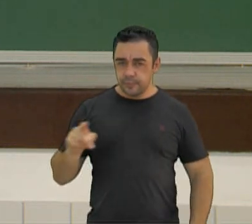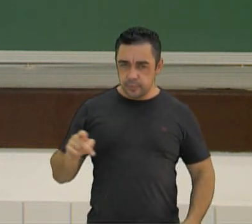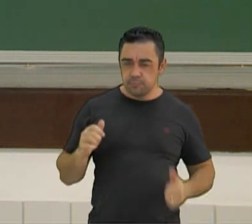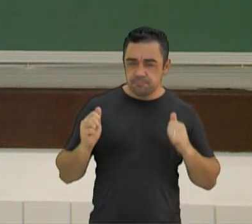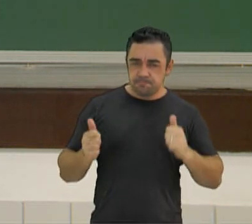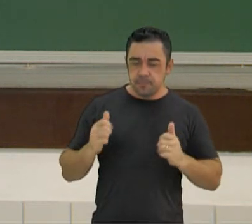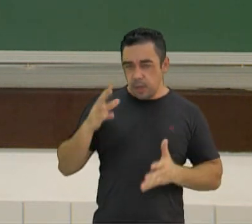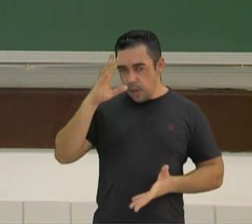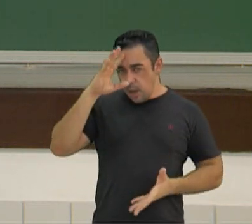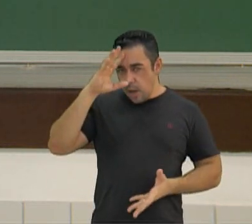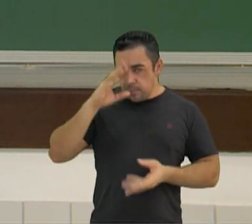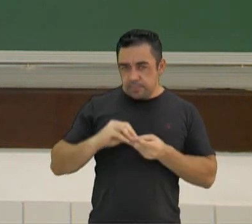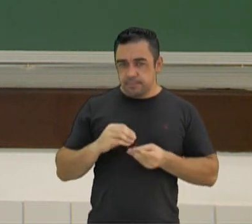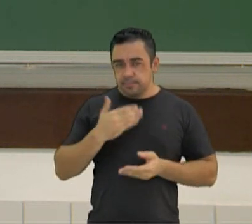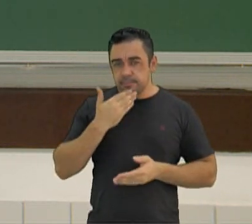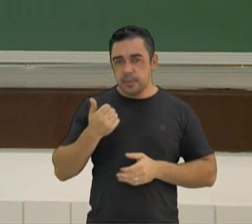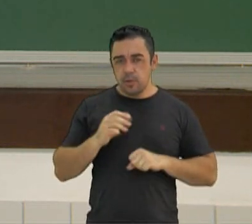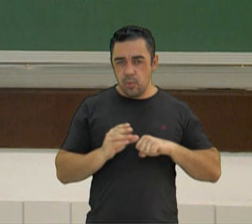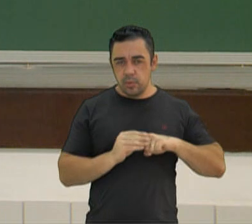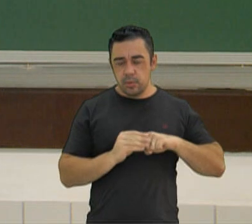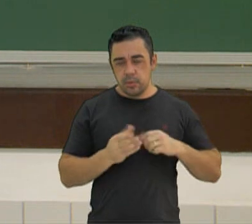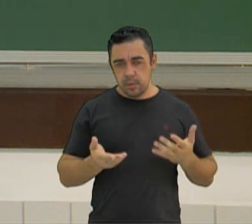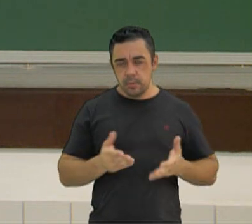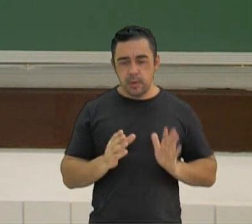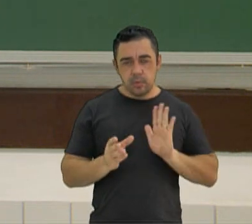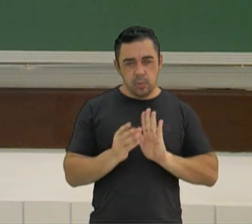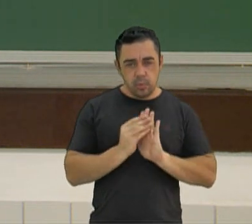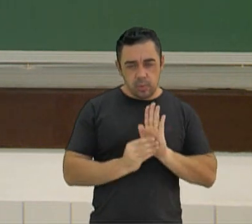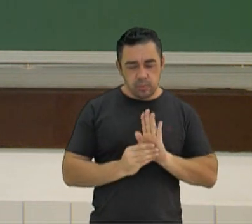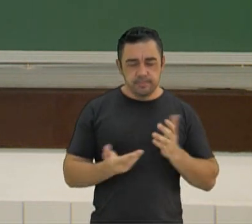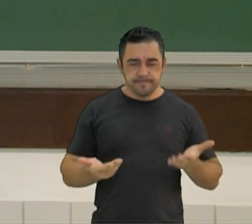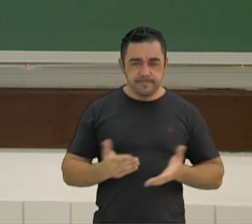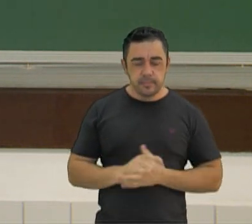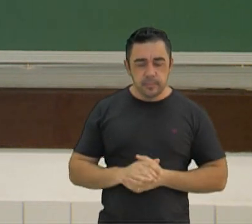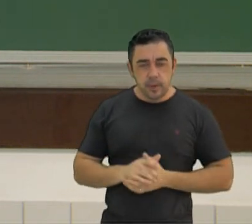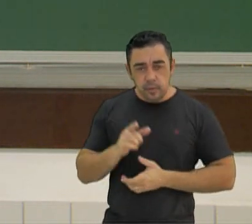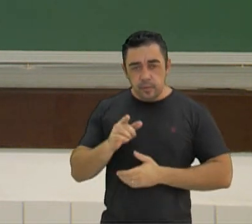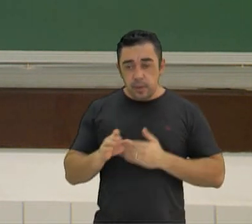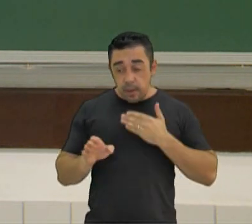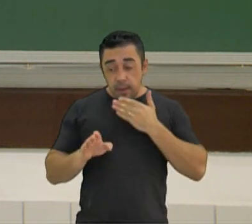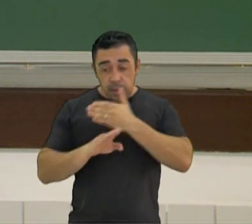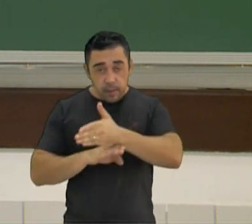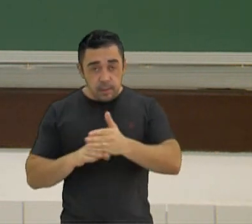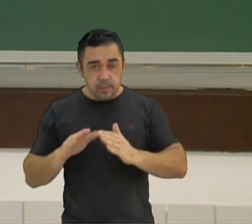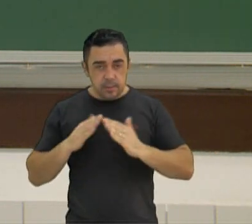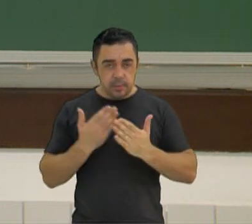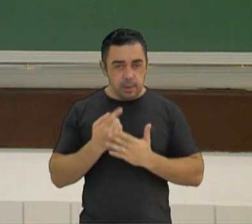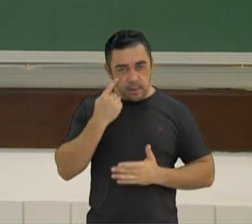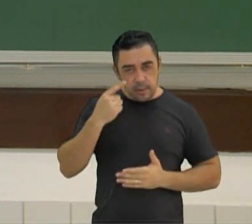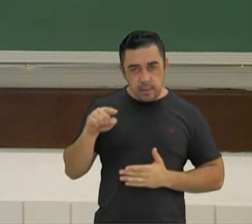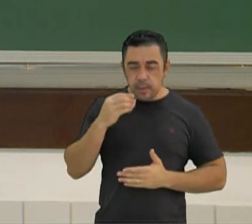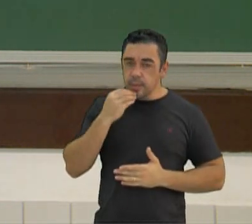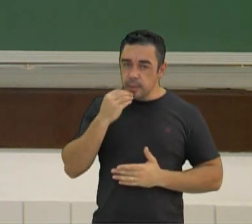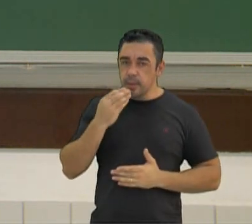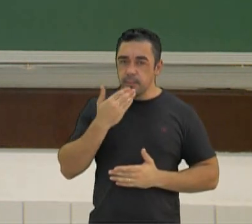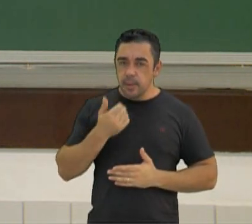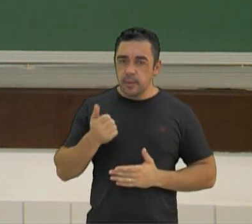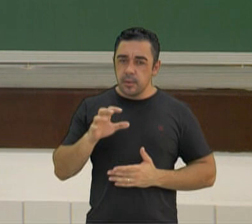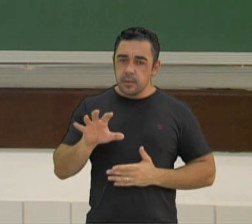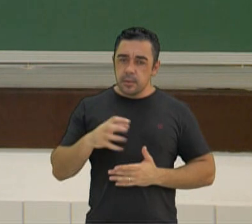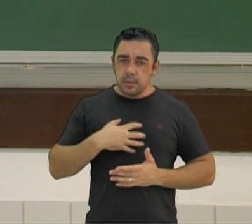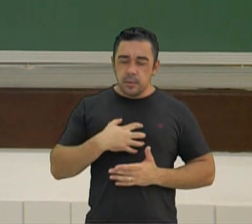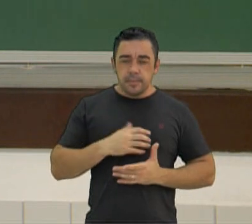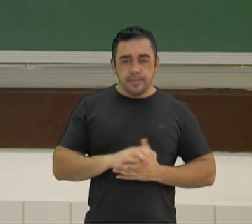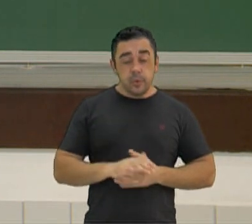E aqueles alunos que estão com dificuldade de acesso, entre em contato com sua escola, que eu tenho certeza que será resolvido da melhor forma. Hoje nós